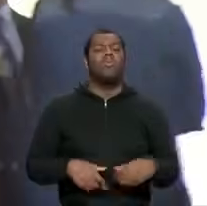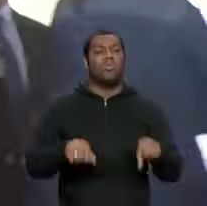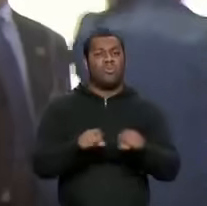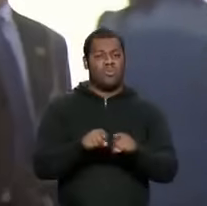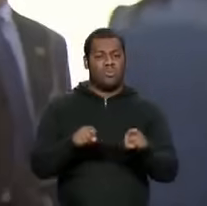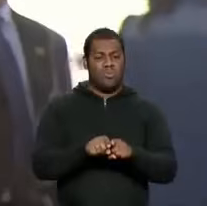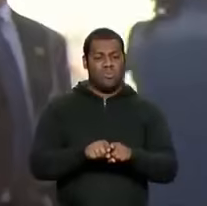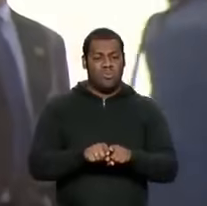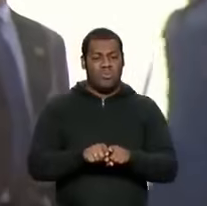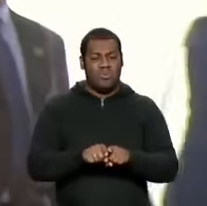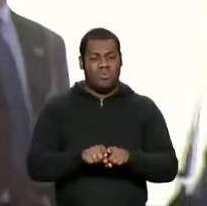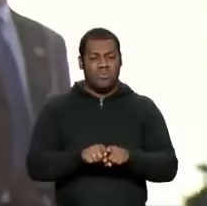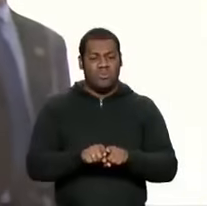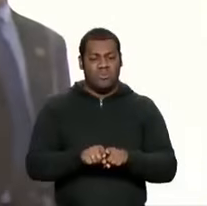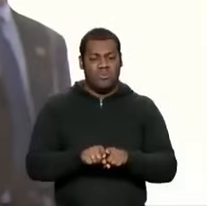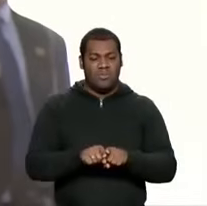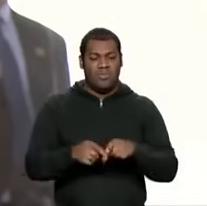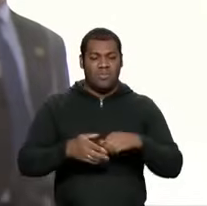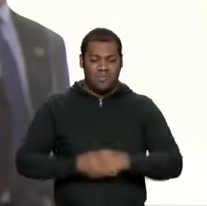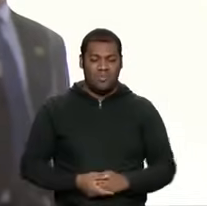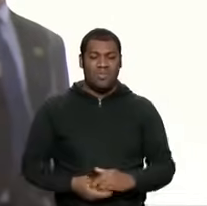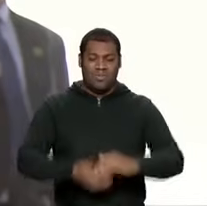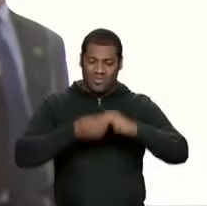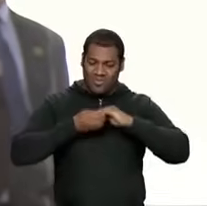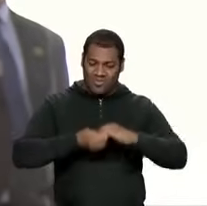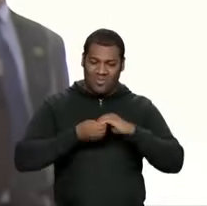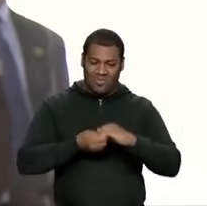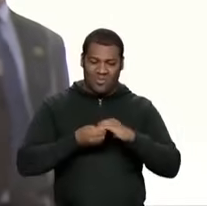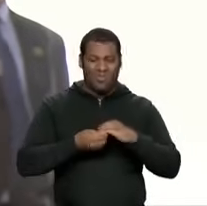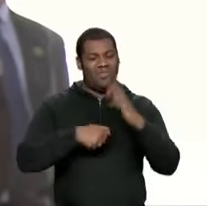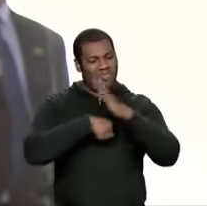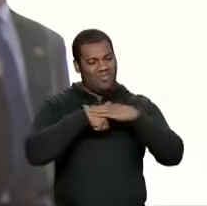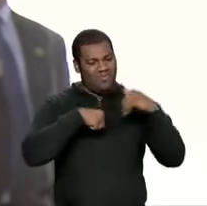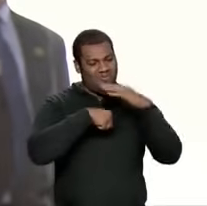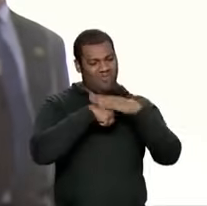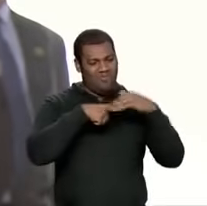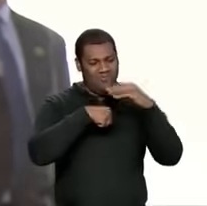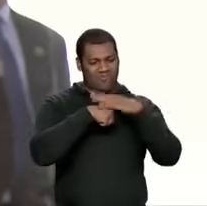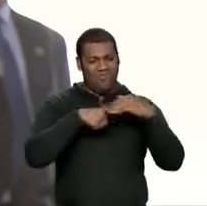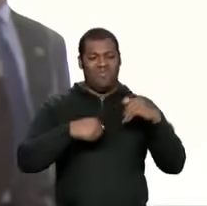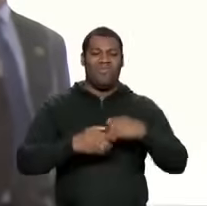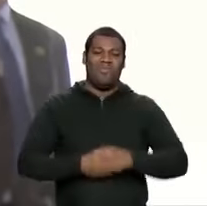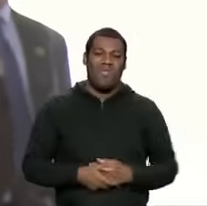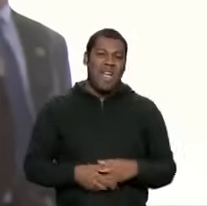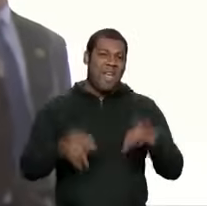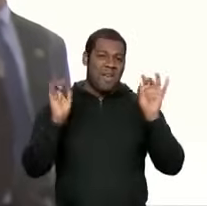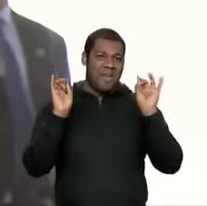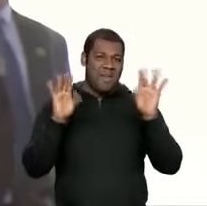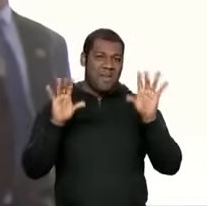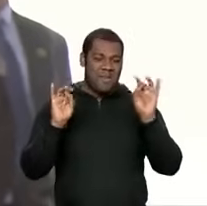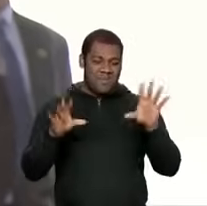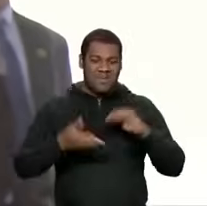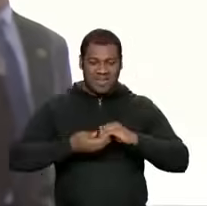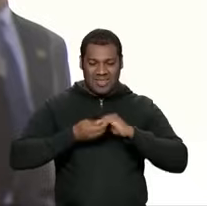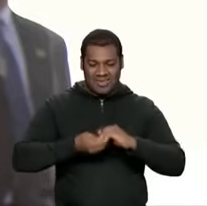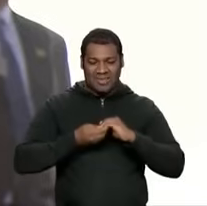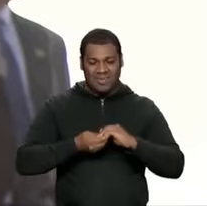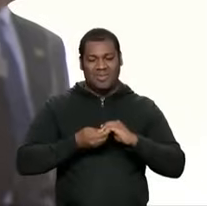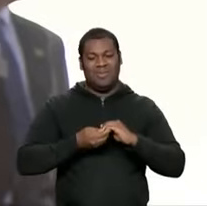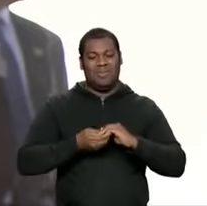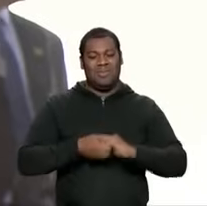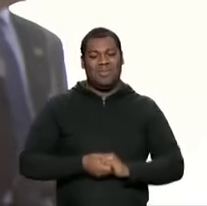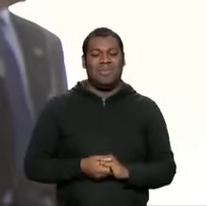claro uma uma saudação muito carinhosa muito especial ao